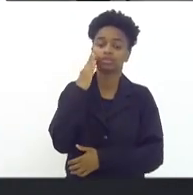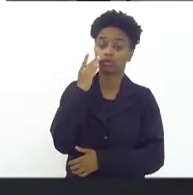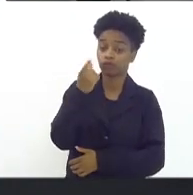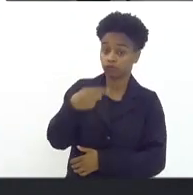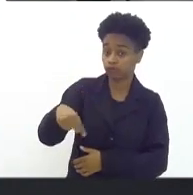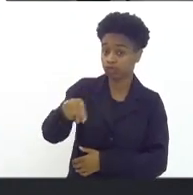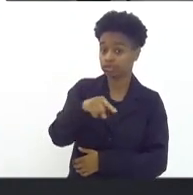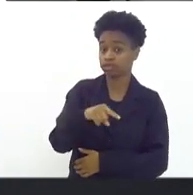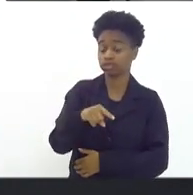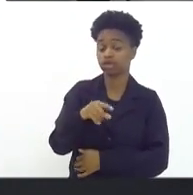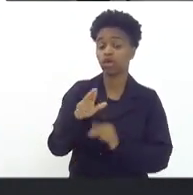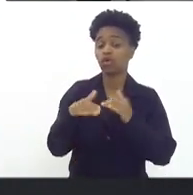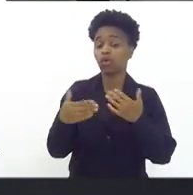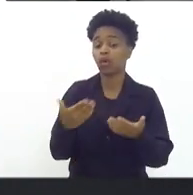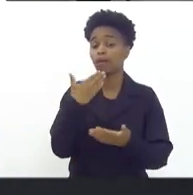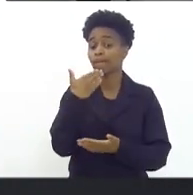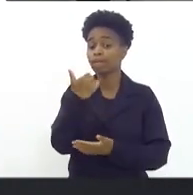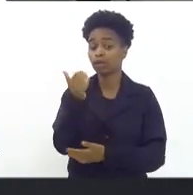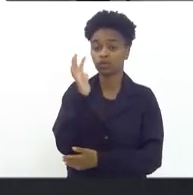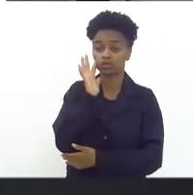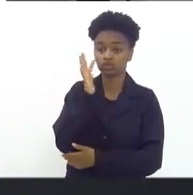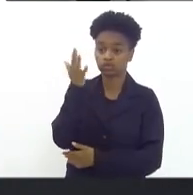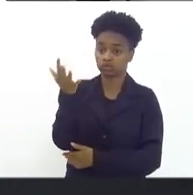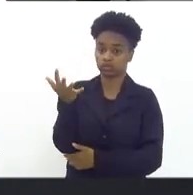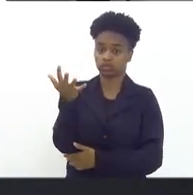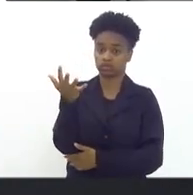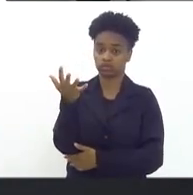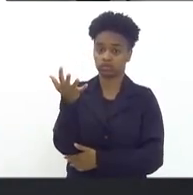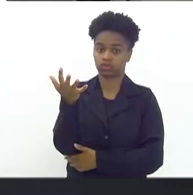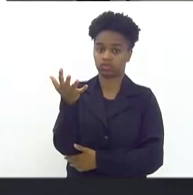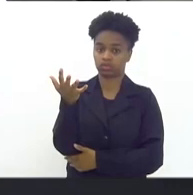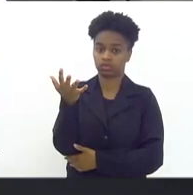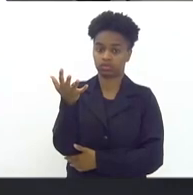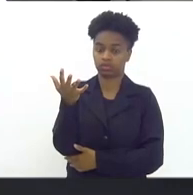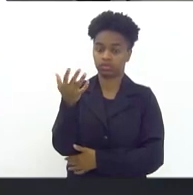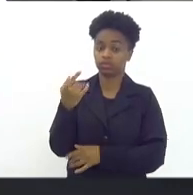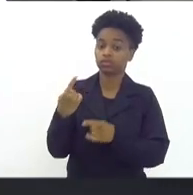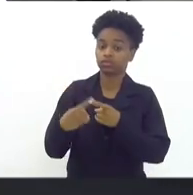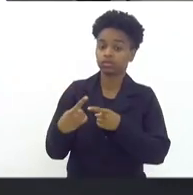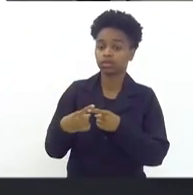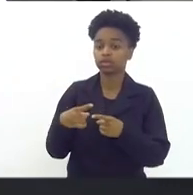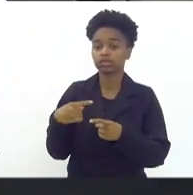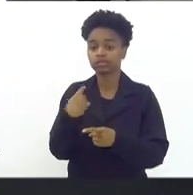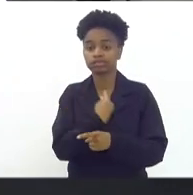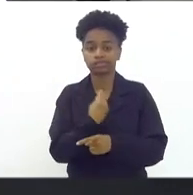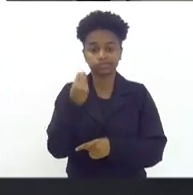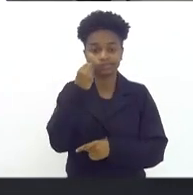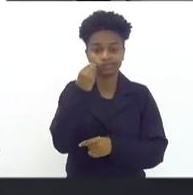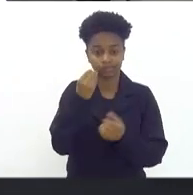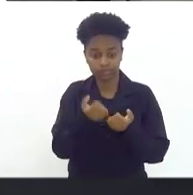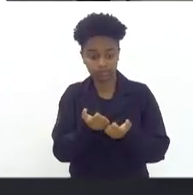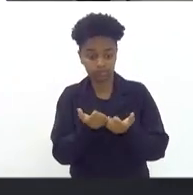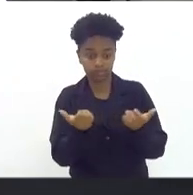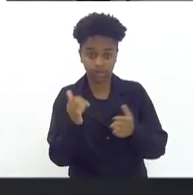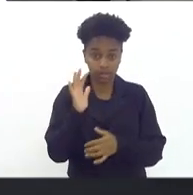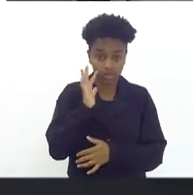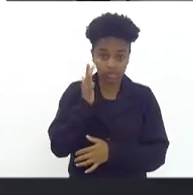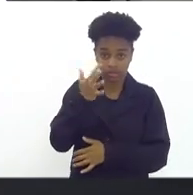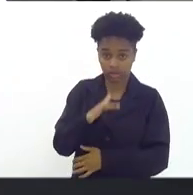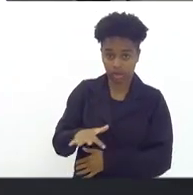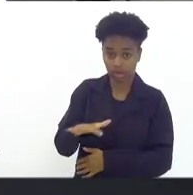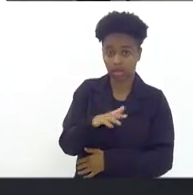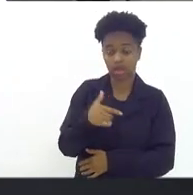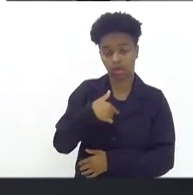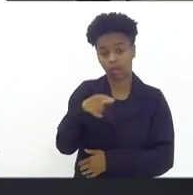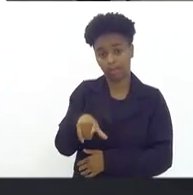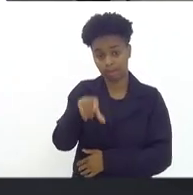Qual é a melhor solução para que a gente consiga dar para esse segmento Eu prefiro mil vezes que